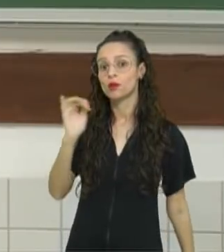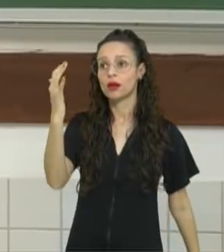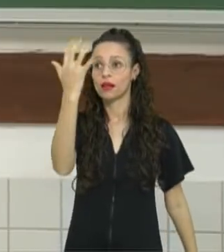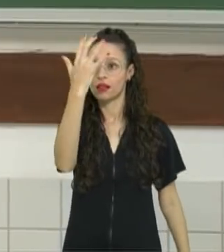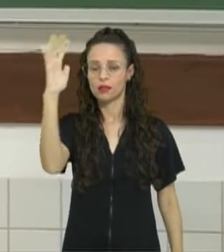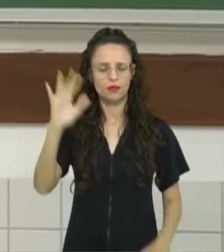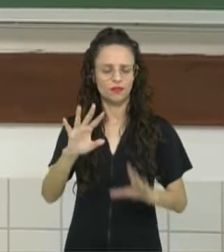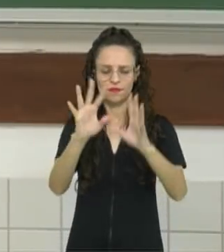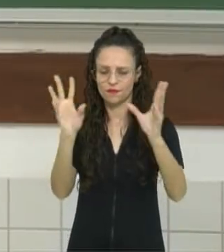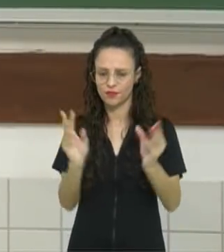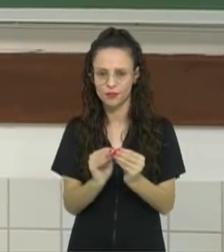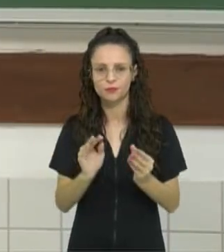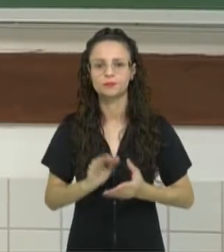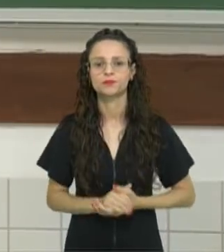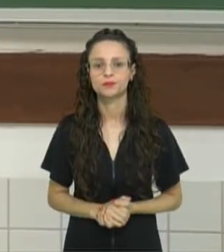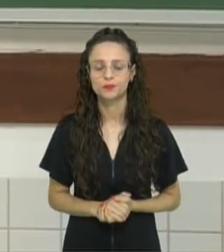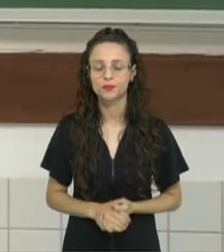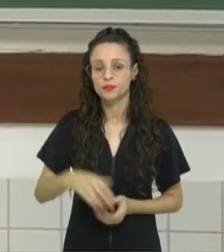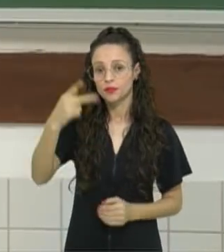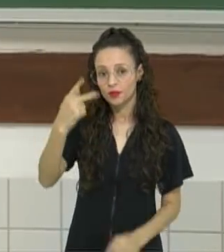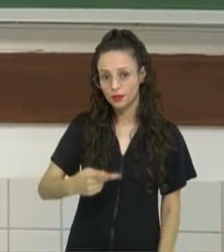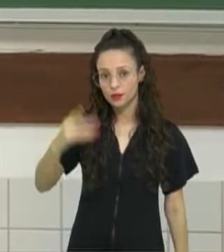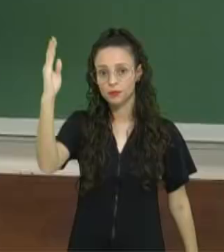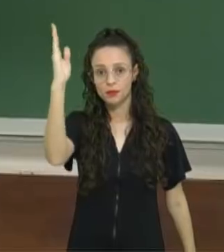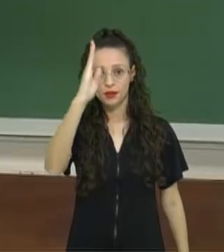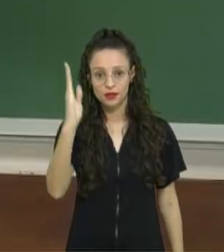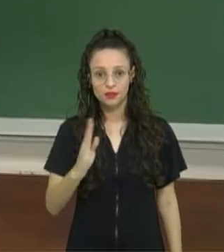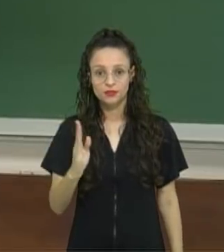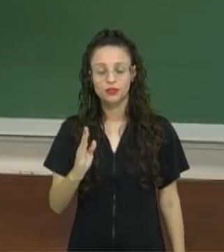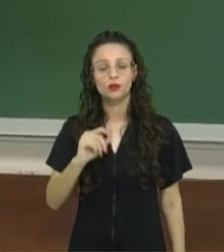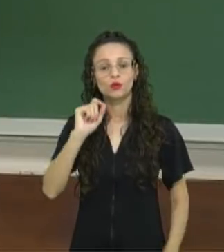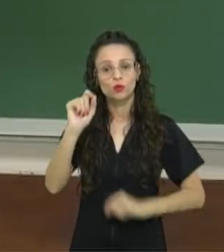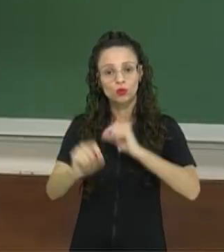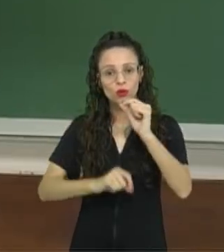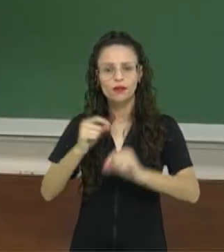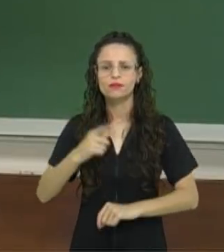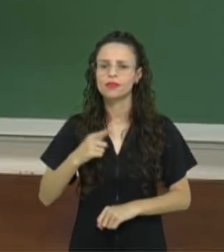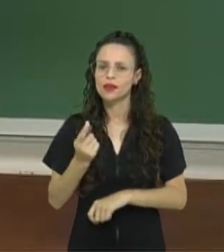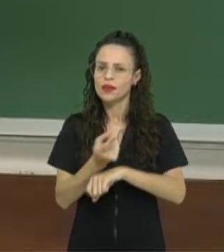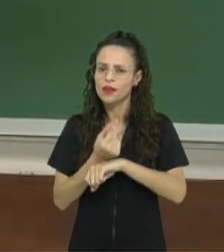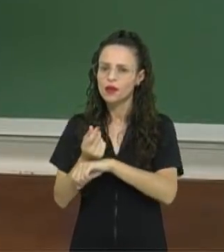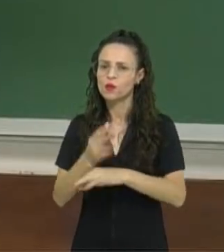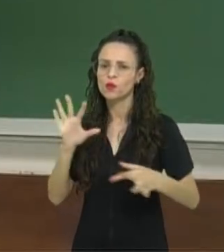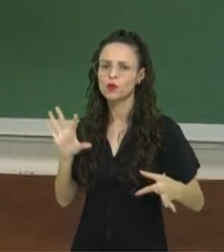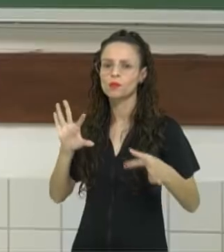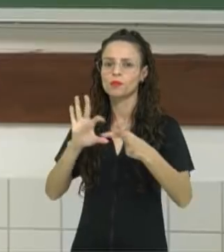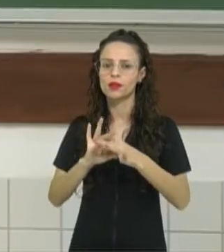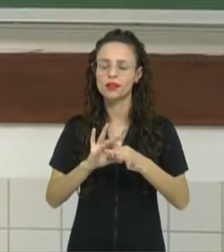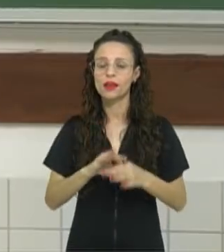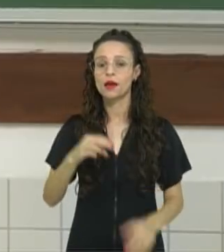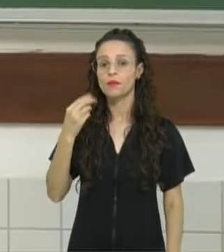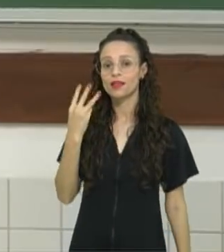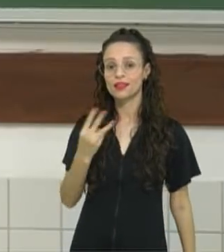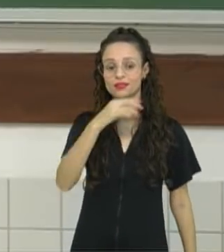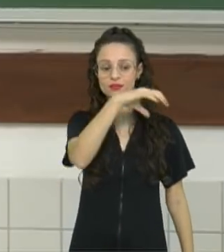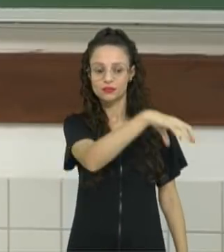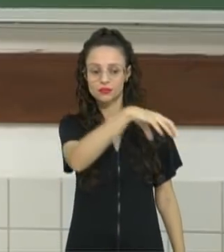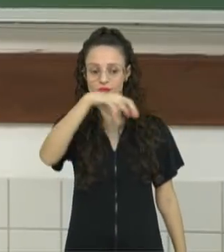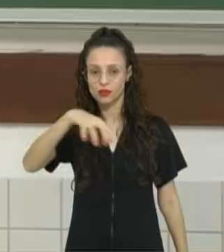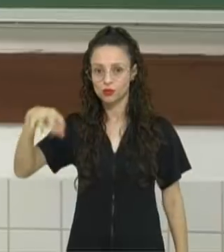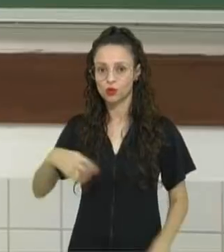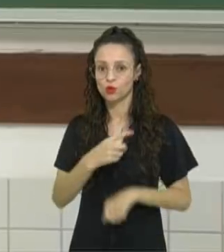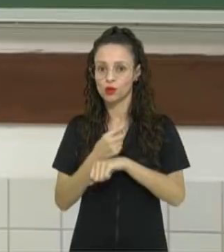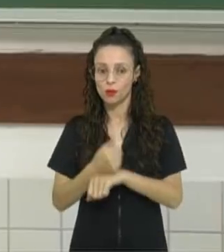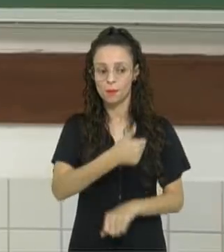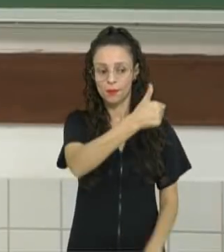né? Enfim. E aí, no Brasil, nós temos atividades econômicas ligadas aos 3 setores da economia: